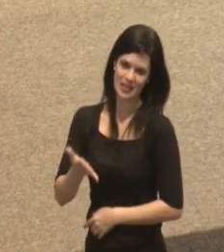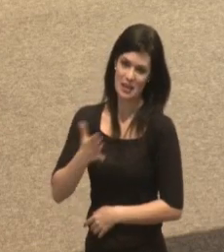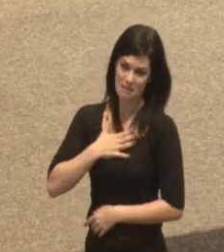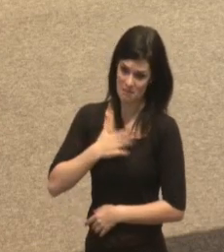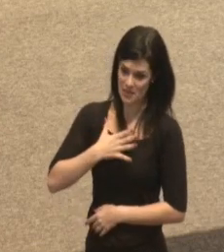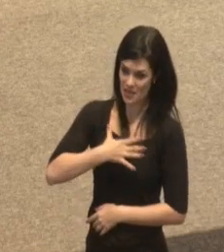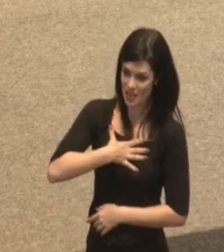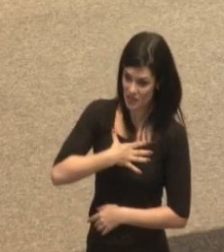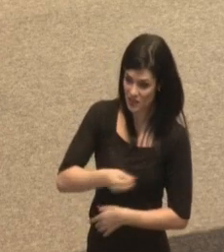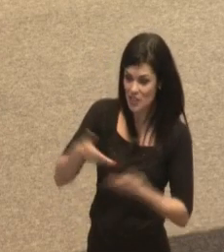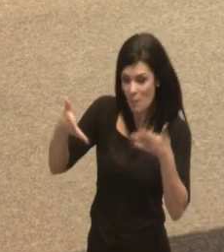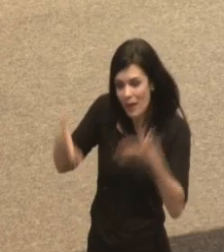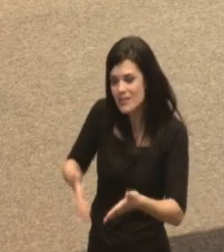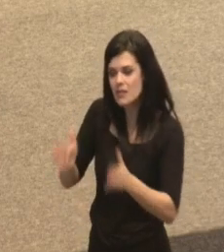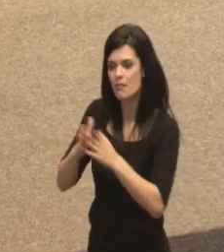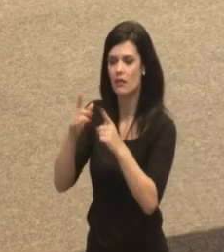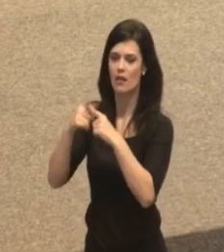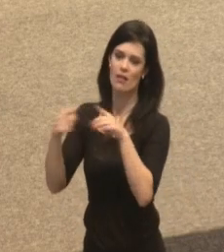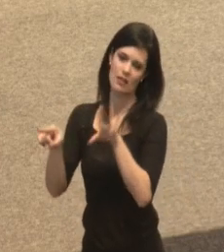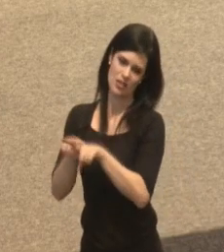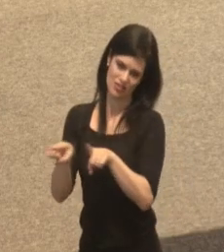estão